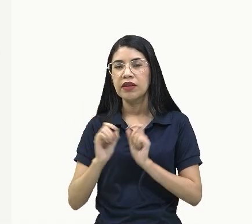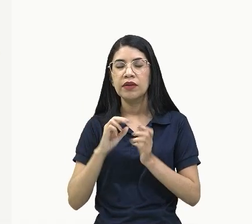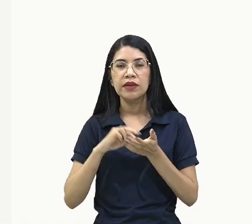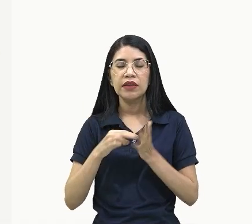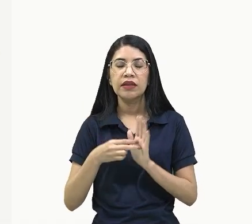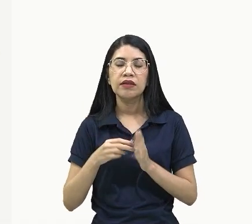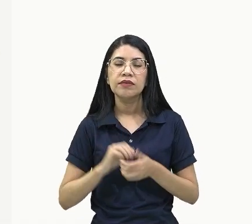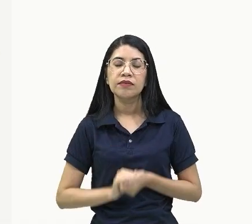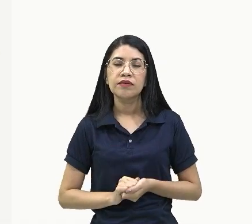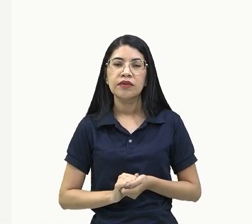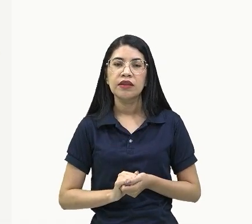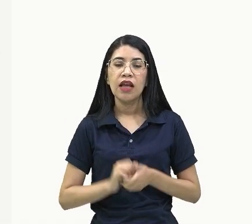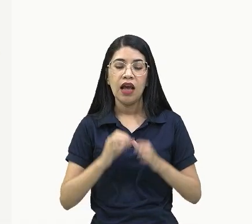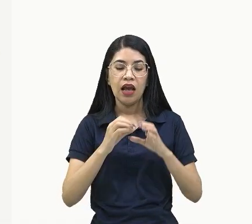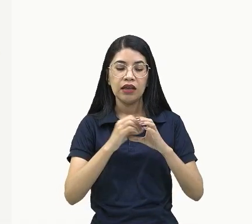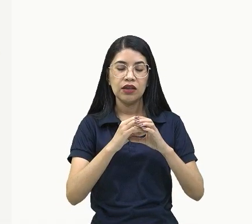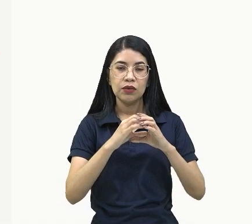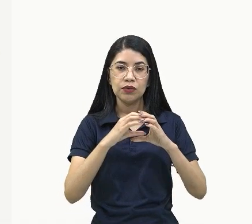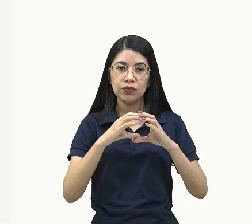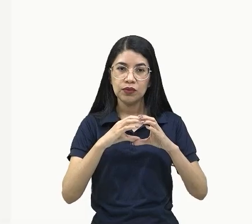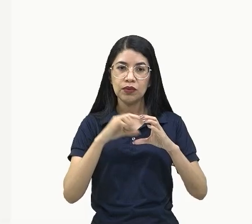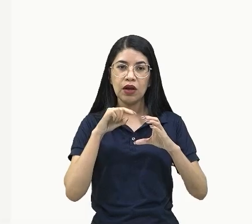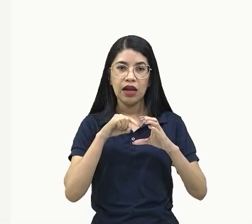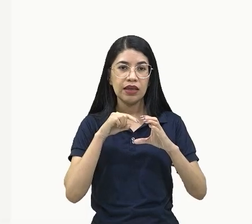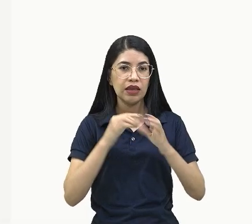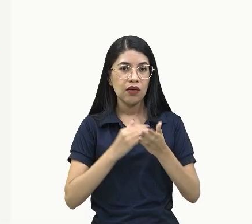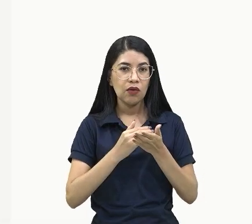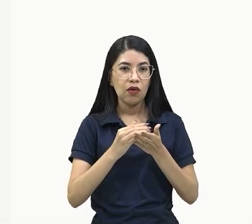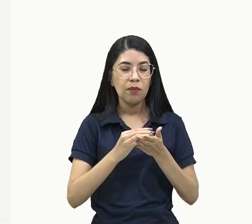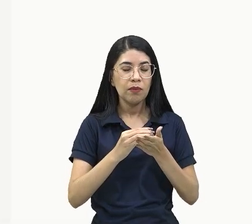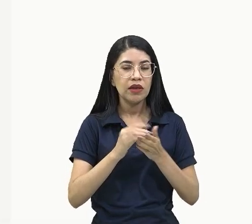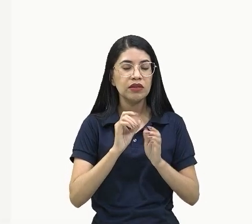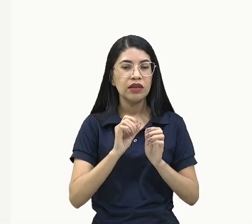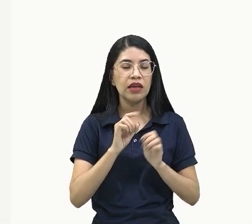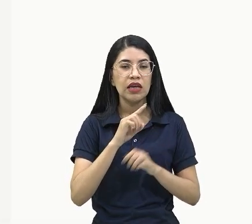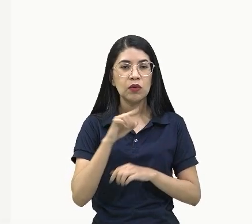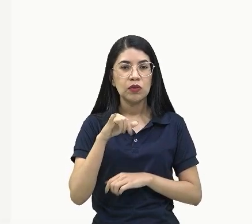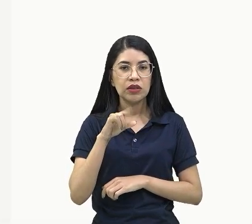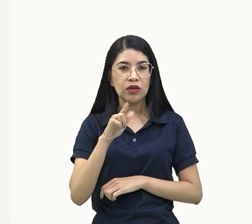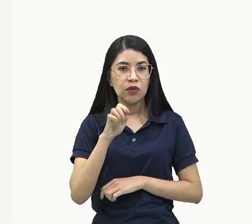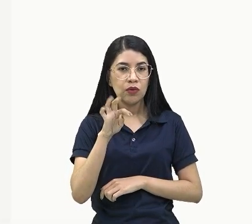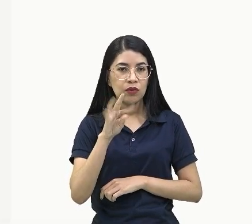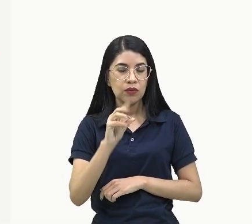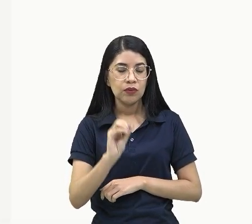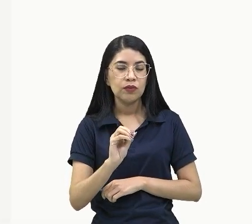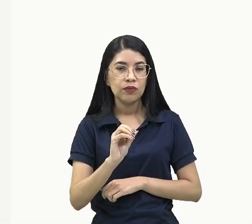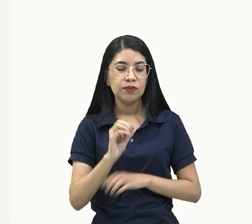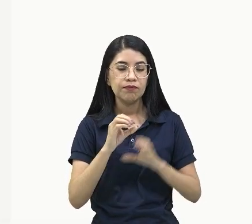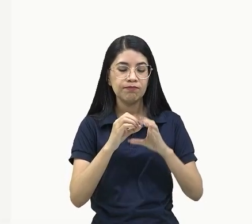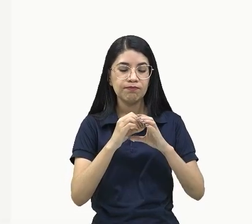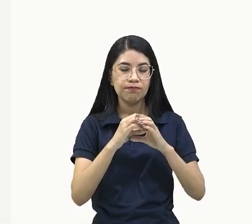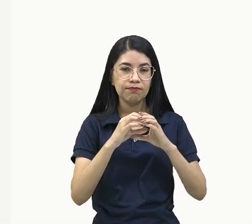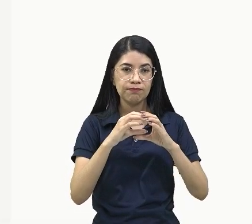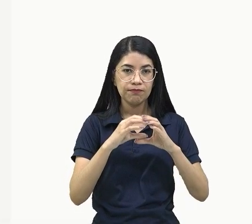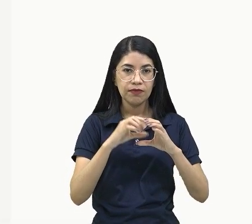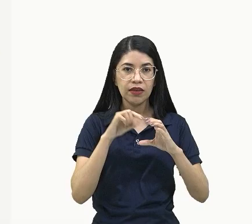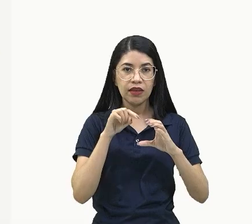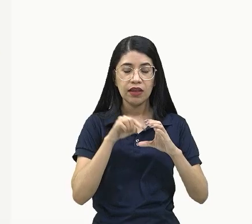A partir dessa célula inicial, que a gente vai chamar de zigoto, como vocês